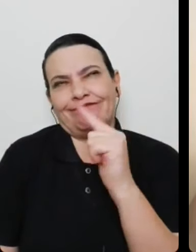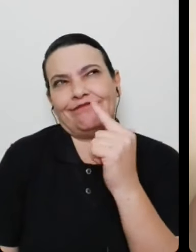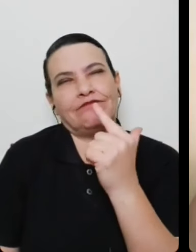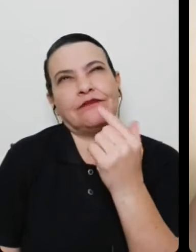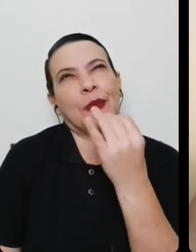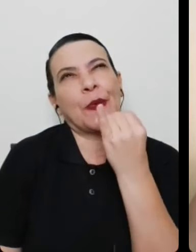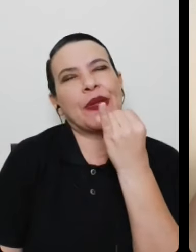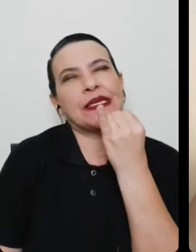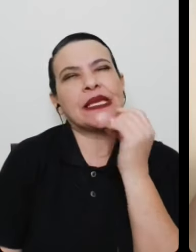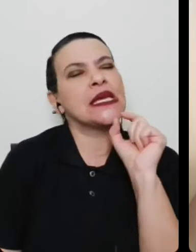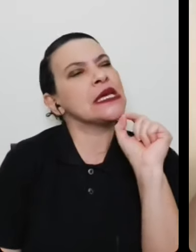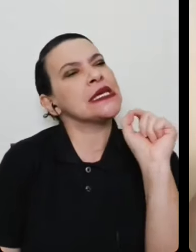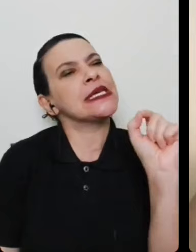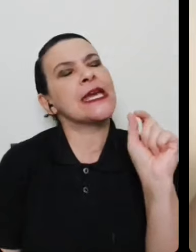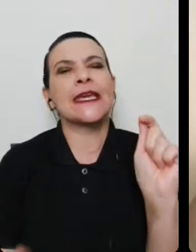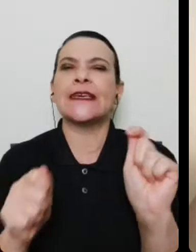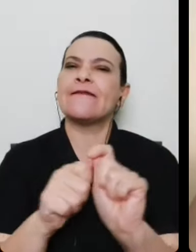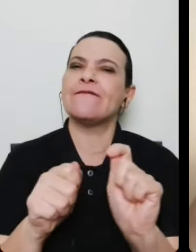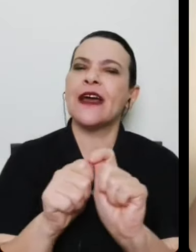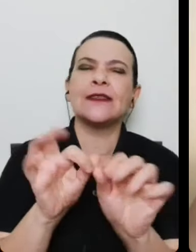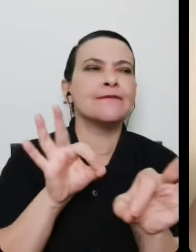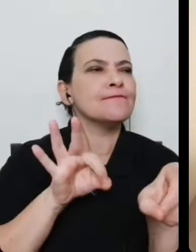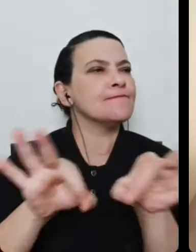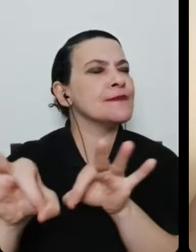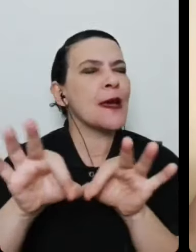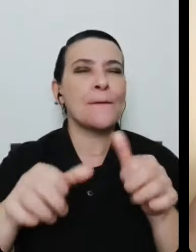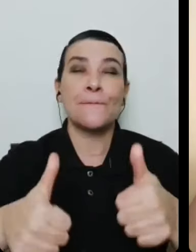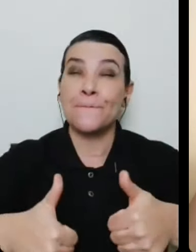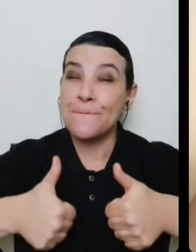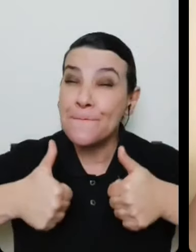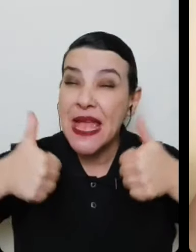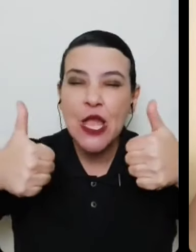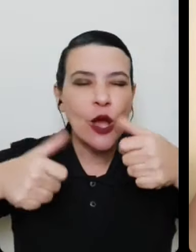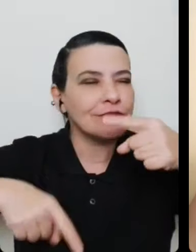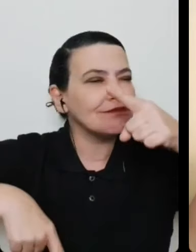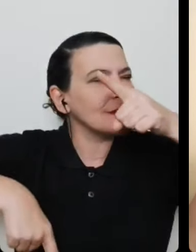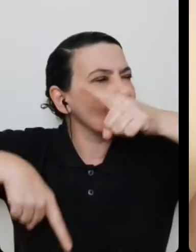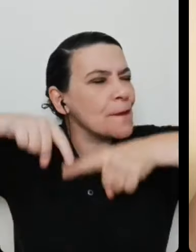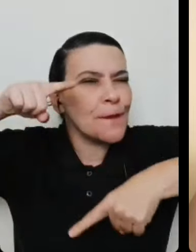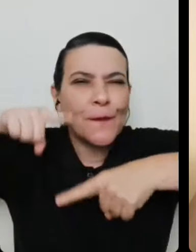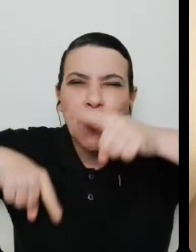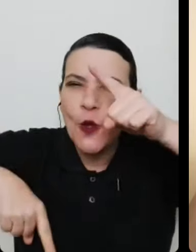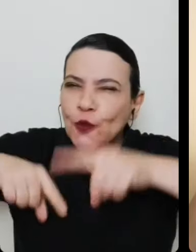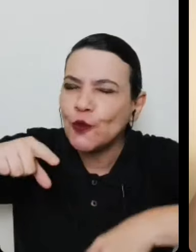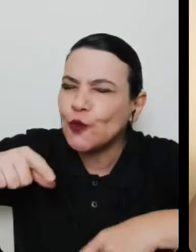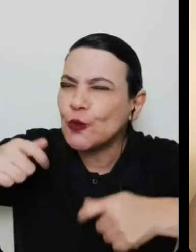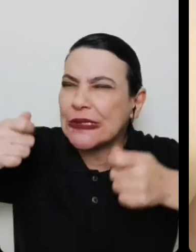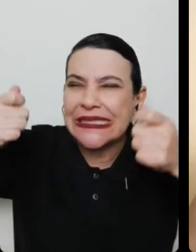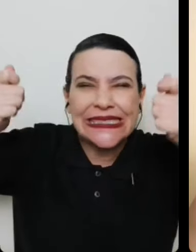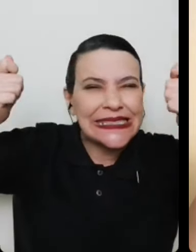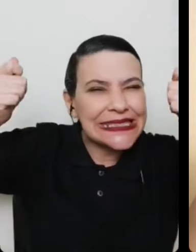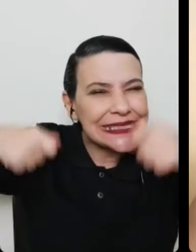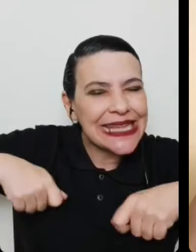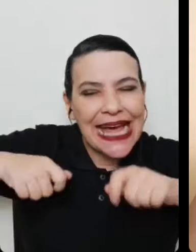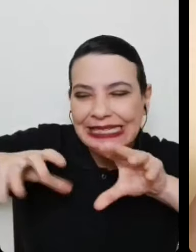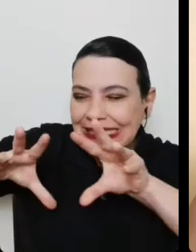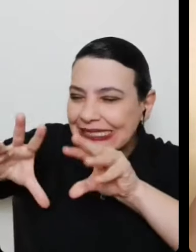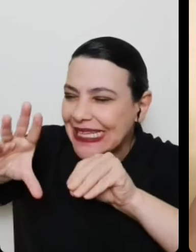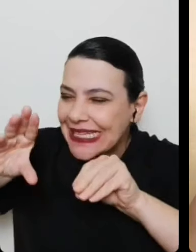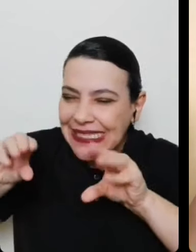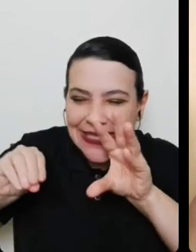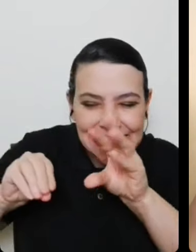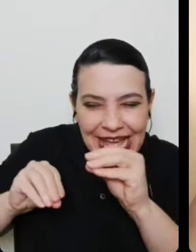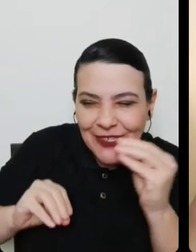reprodução? Quem é que faz o melhor material, a melhor possibilidade tátil, da melhor